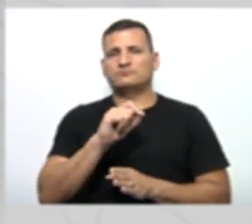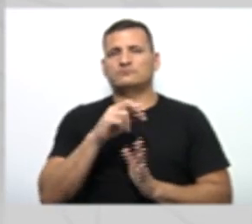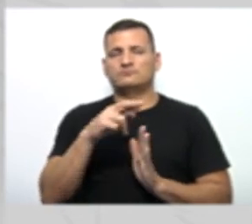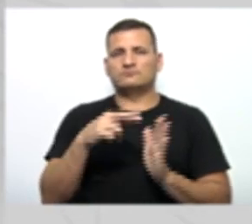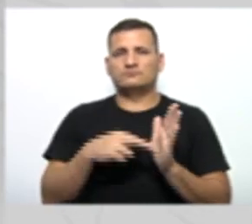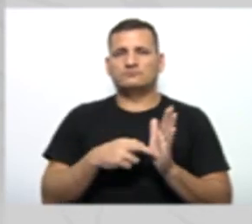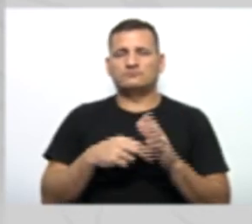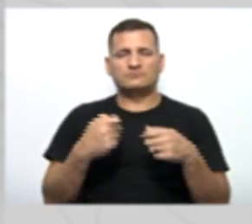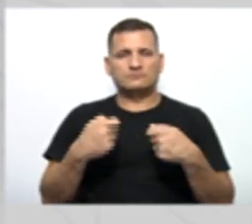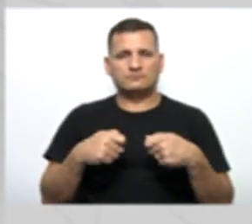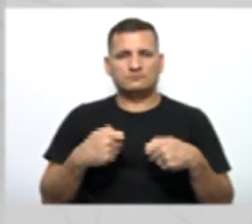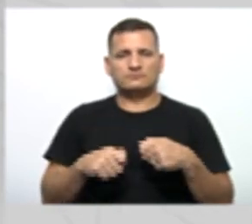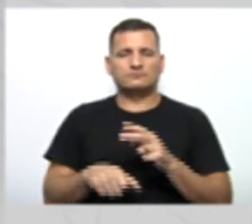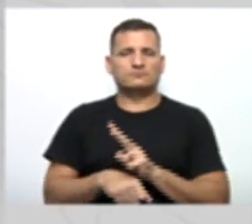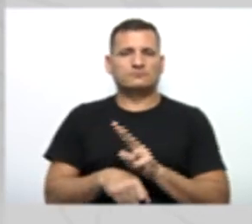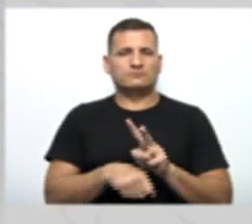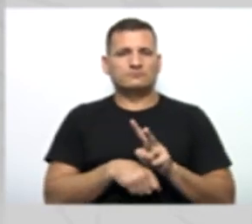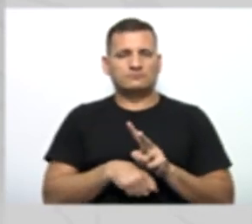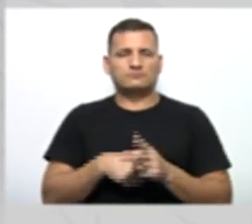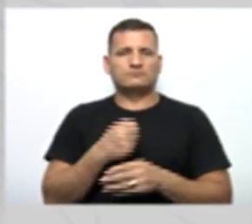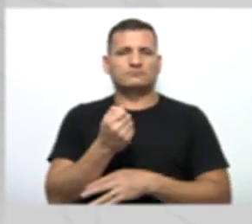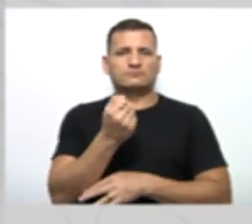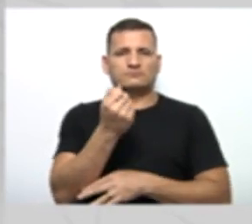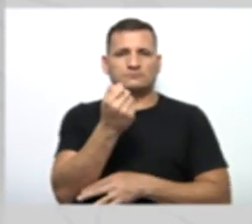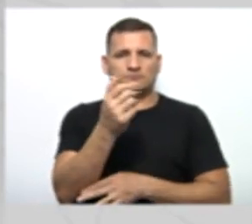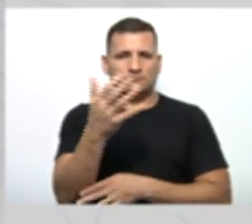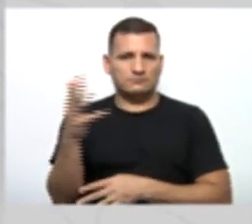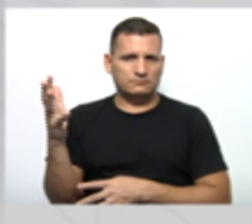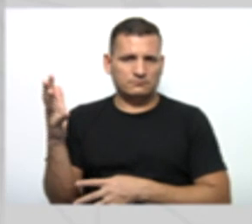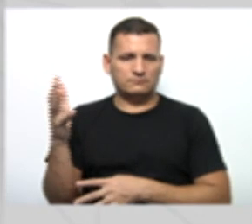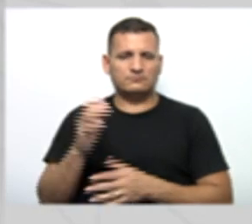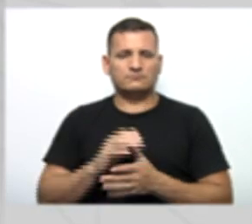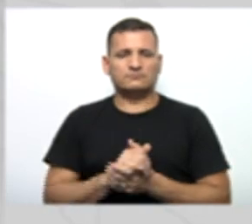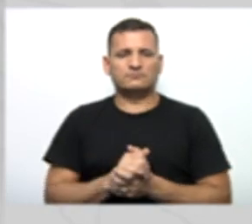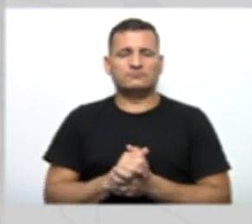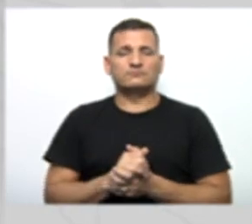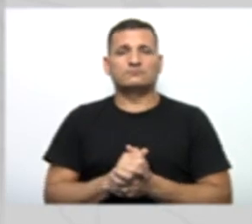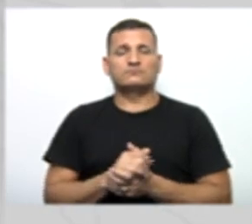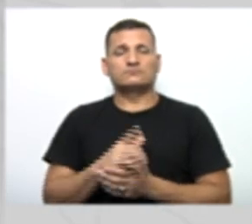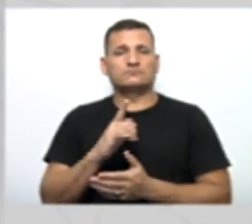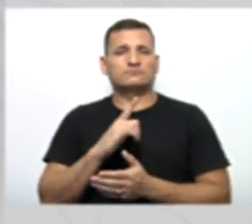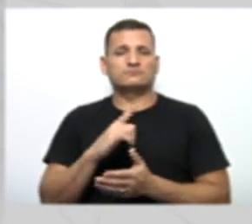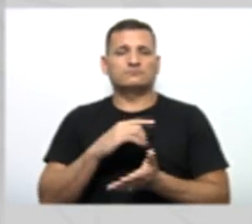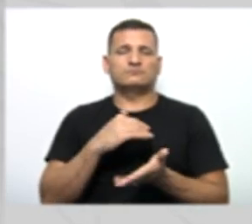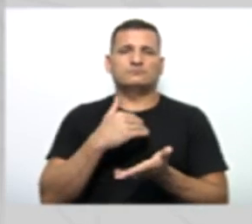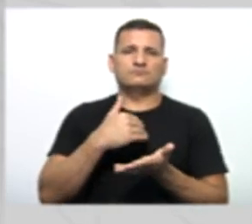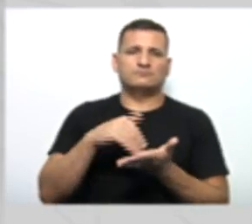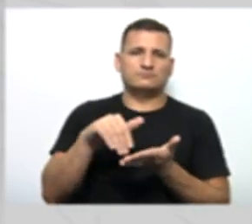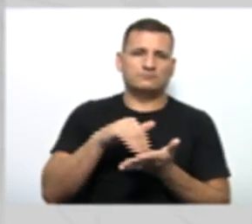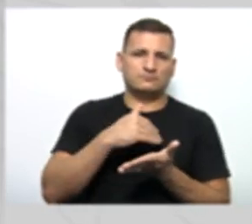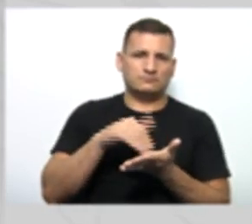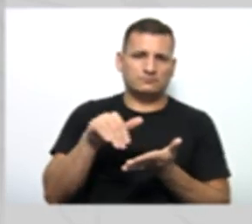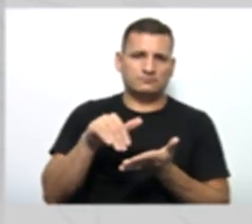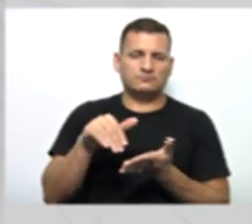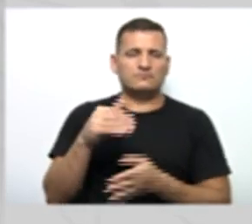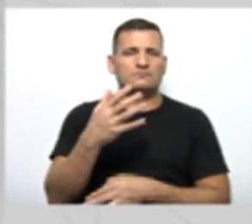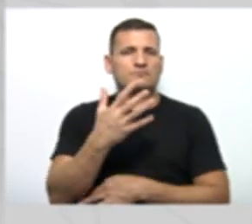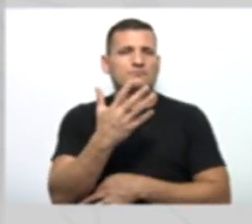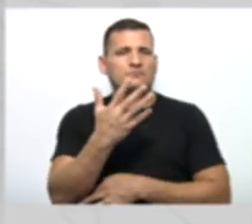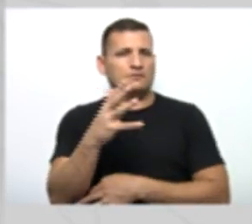meio ambiente. E temos também a Secretaria do Meio Ambiente da Presidência da República.